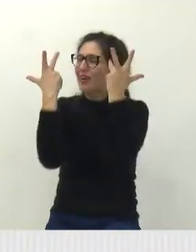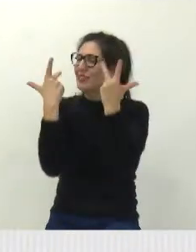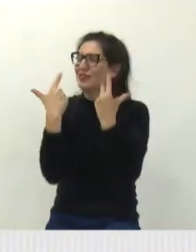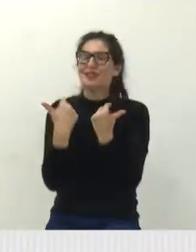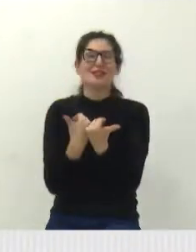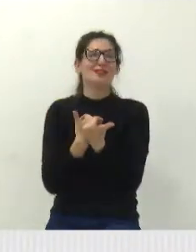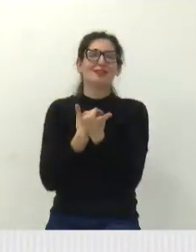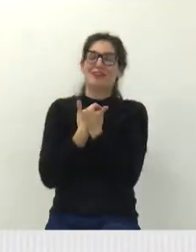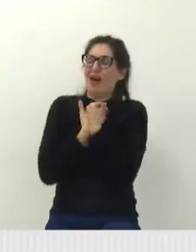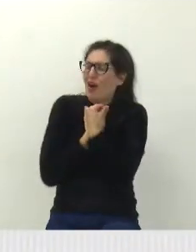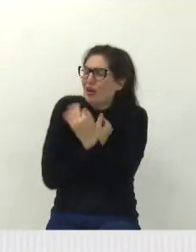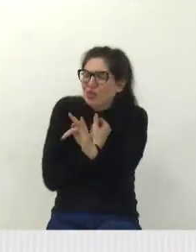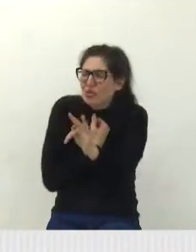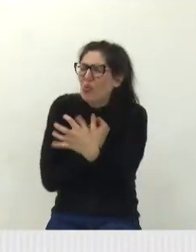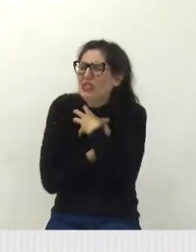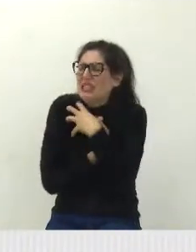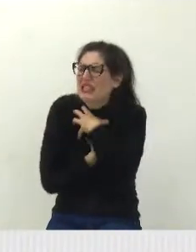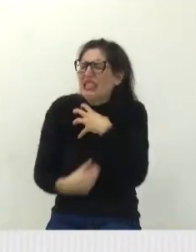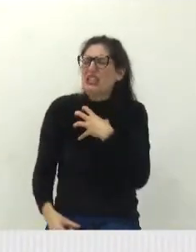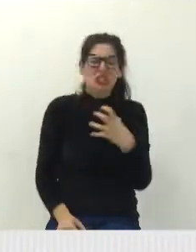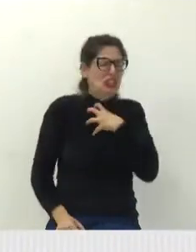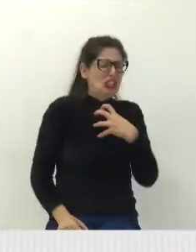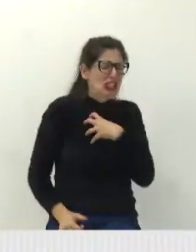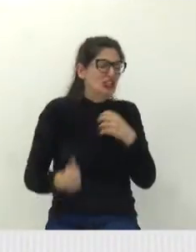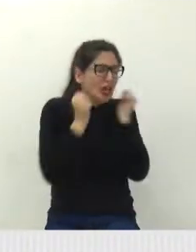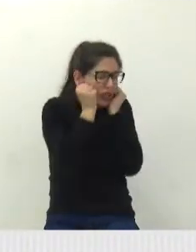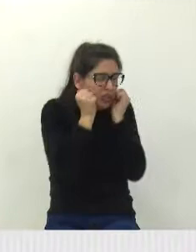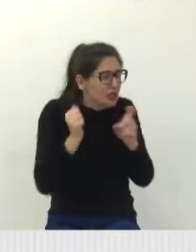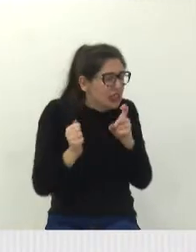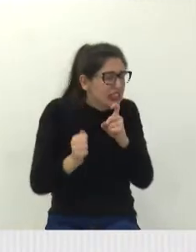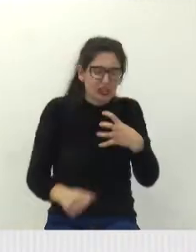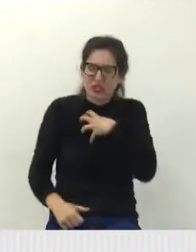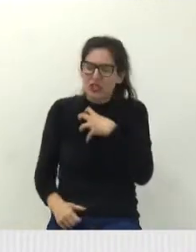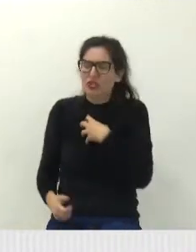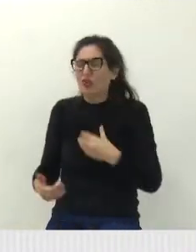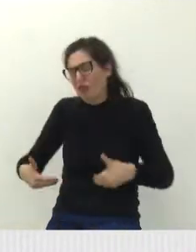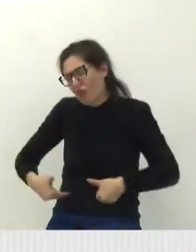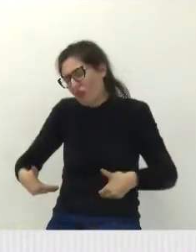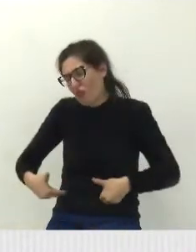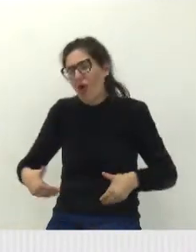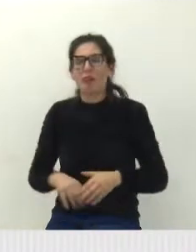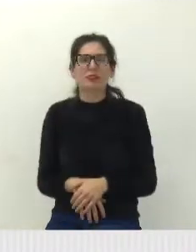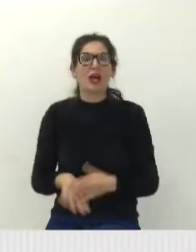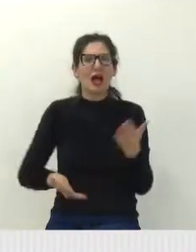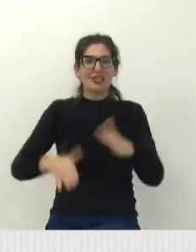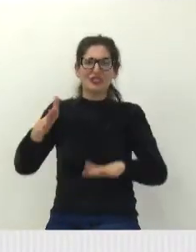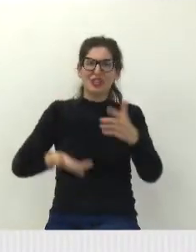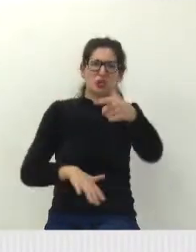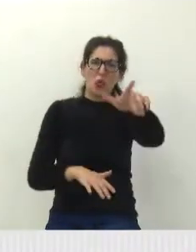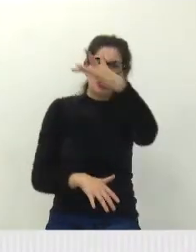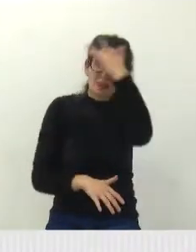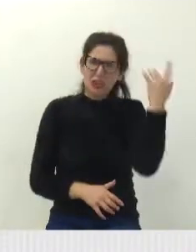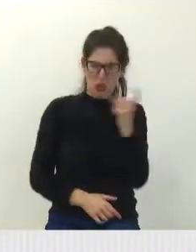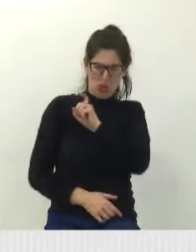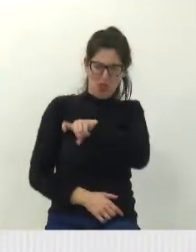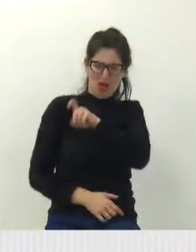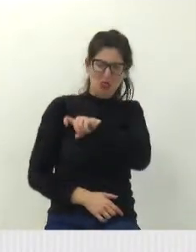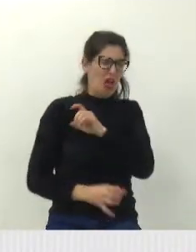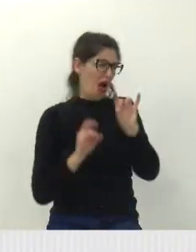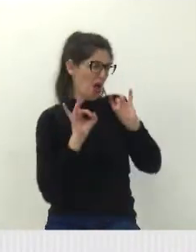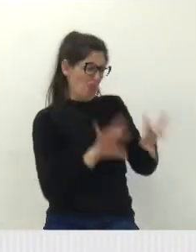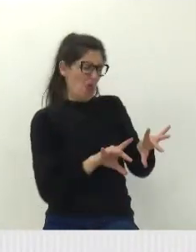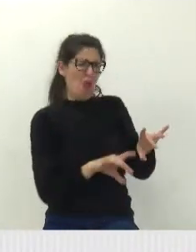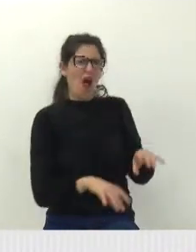sente dor, ele sente frio, ele sente fome, né? Então eu fico assim indignada, como que uma pessoa consegue, né, abandonar um